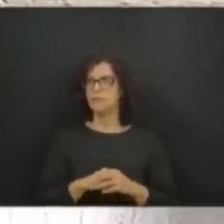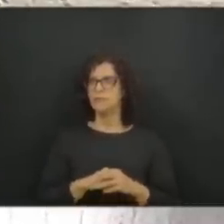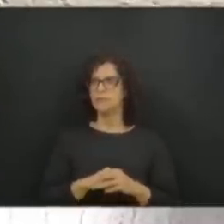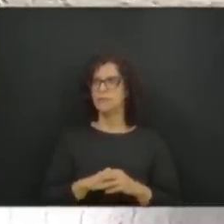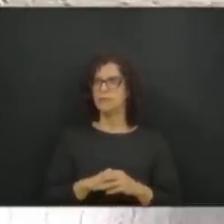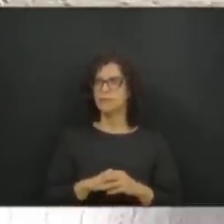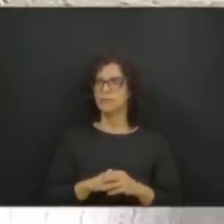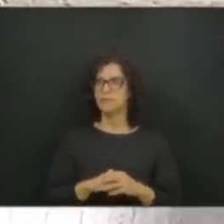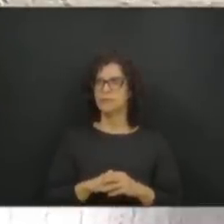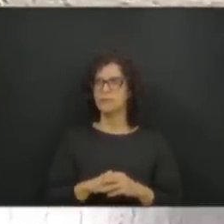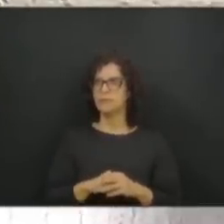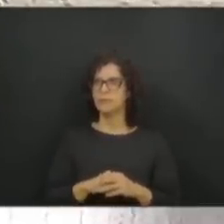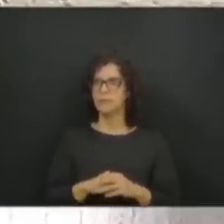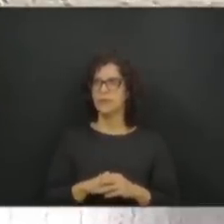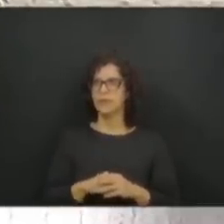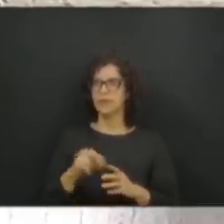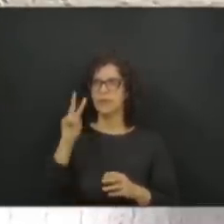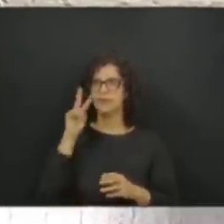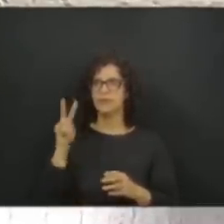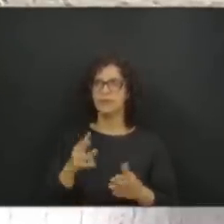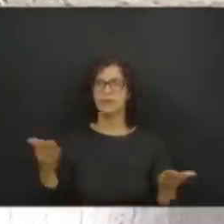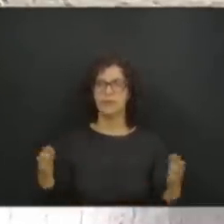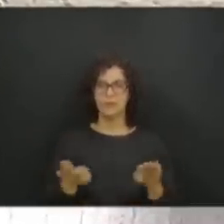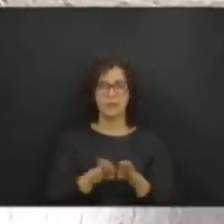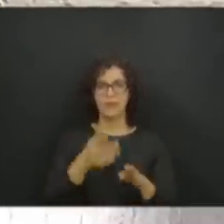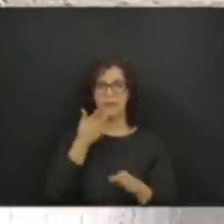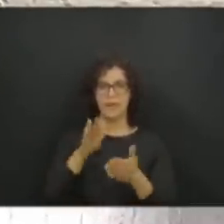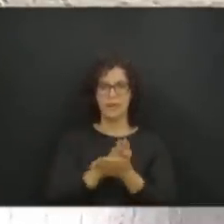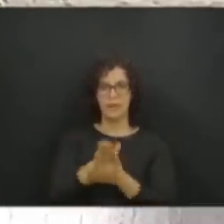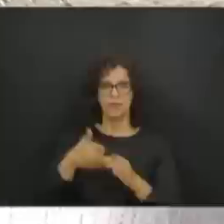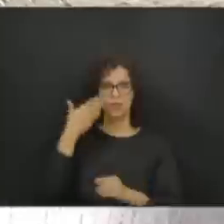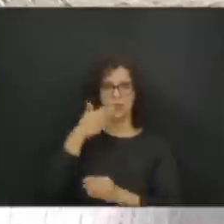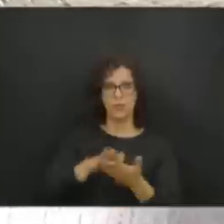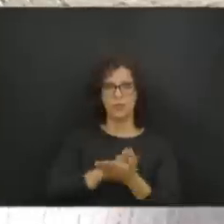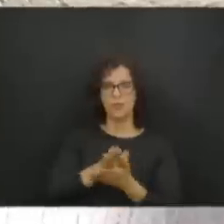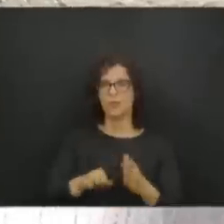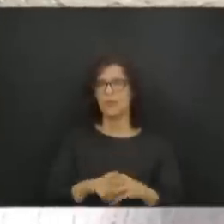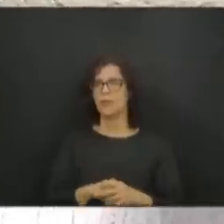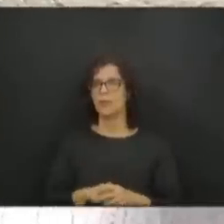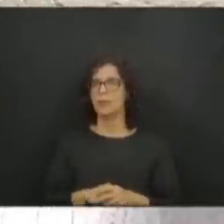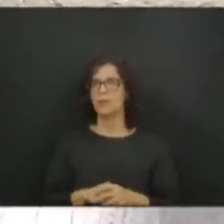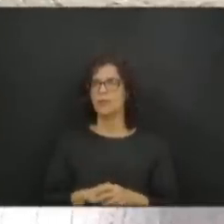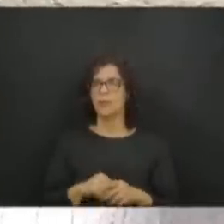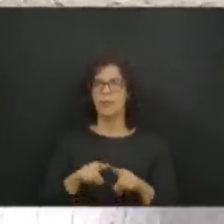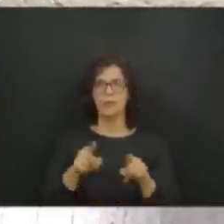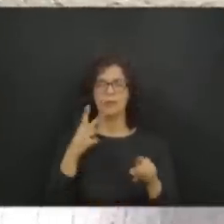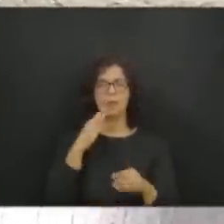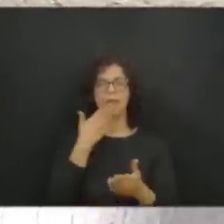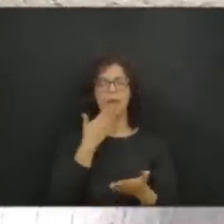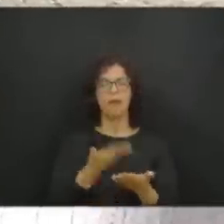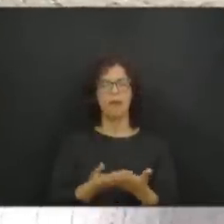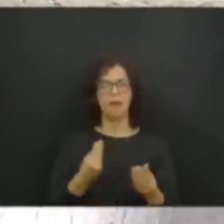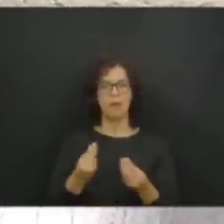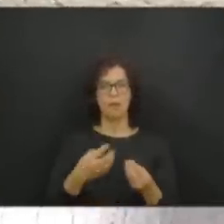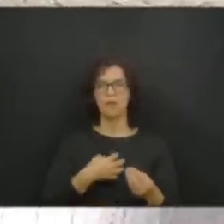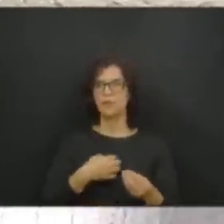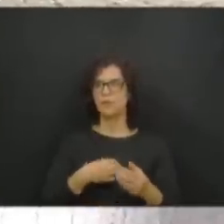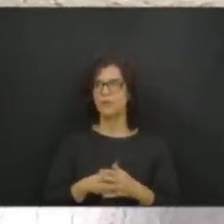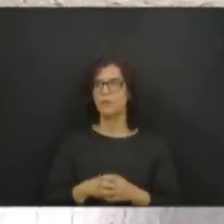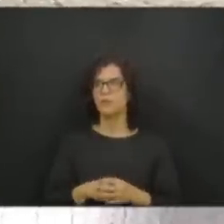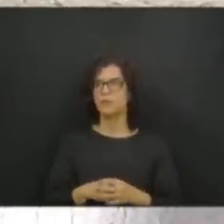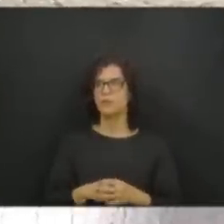e olha eu até não ia fazer o discurso aqui mas eu fico impressionado